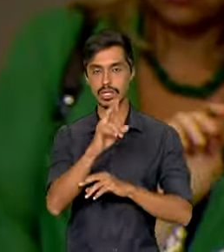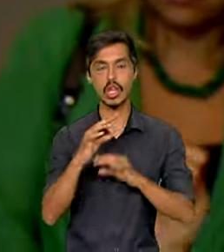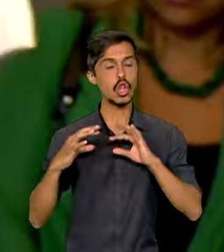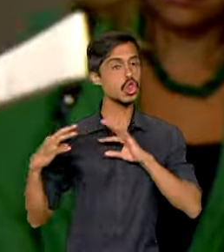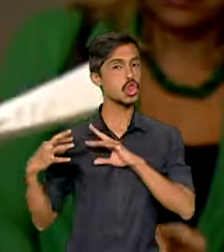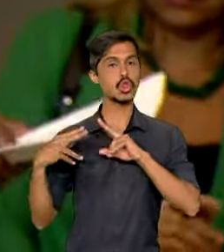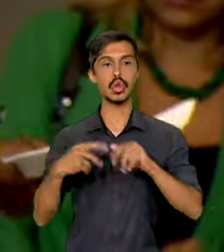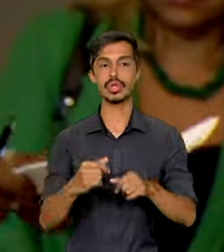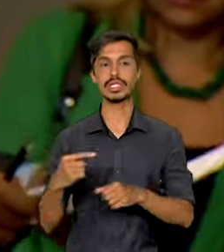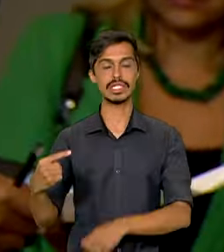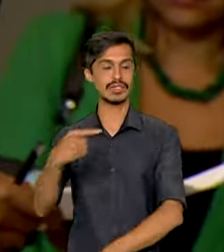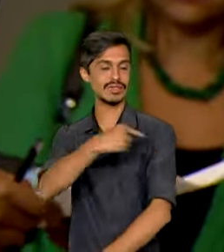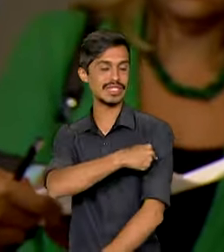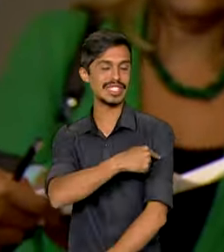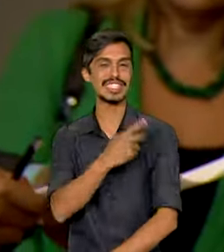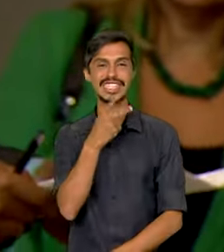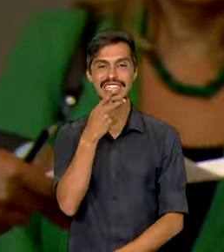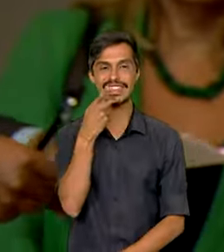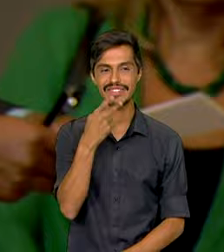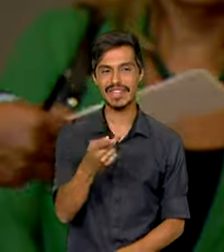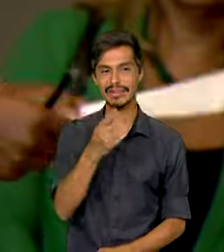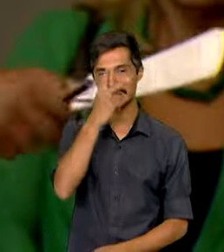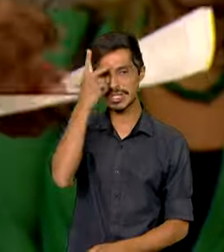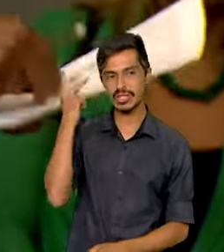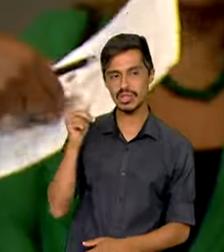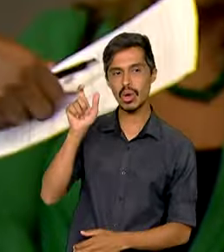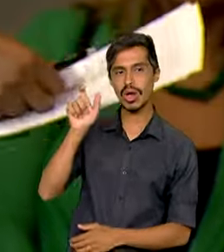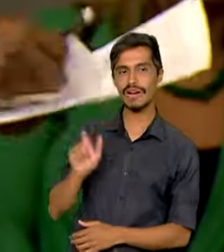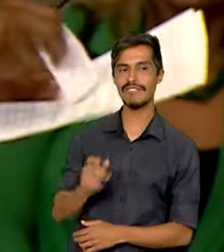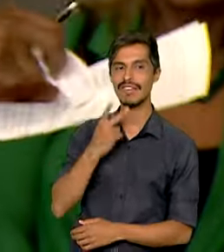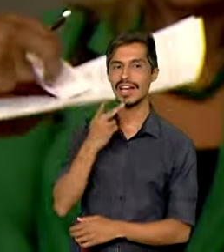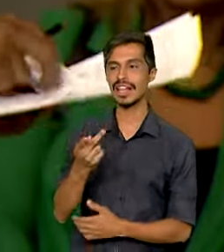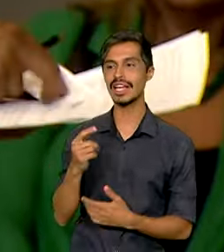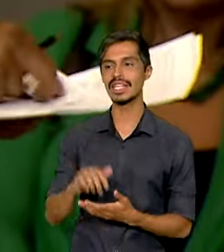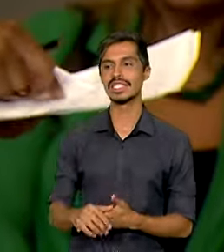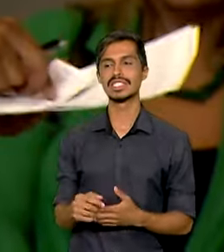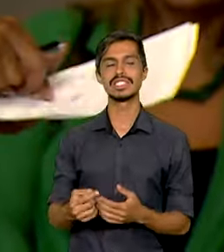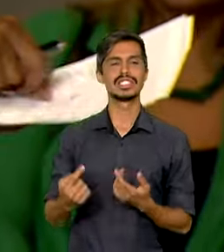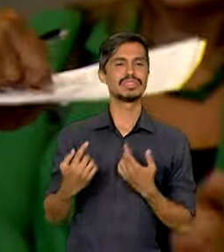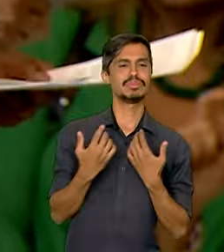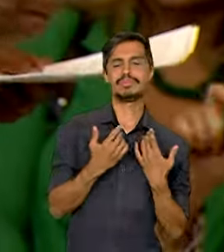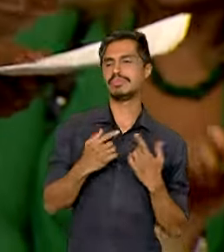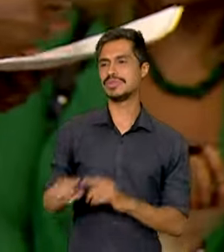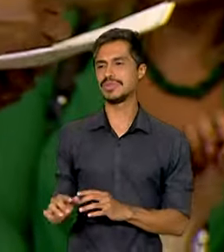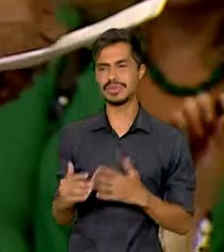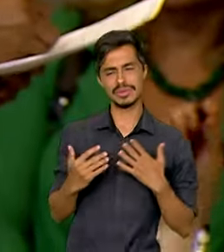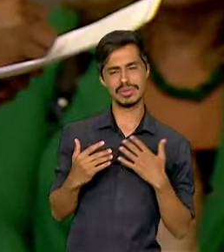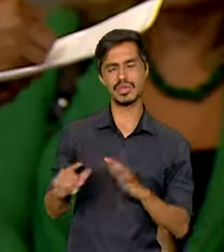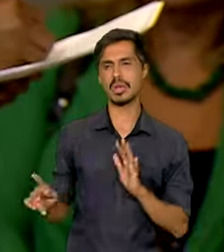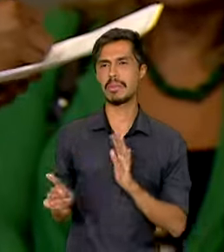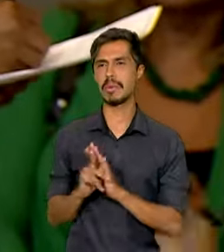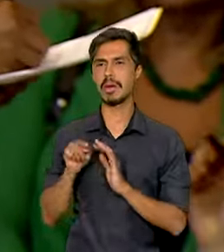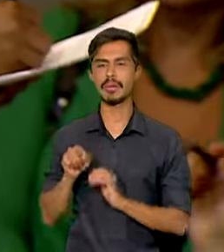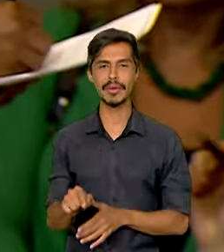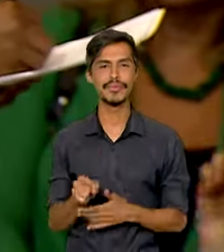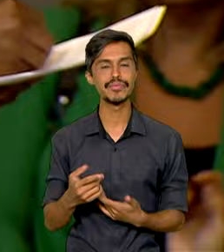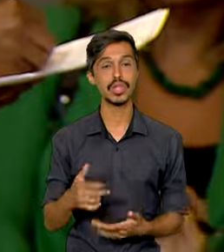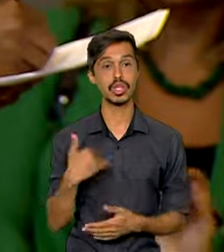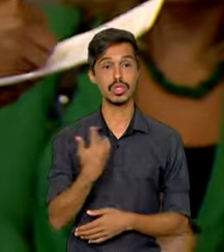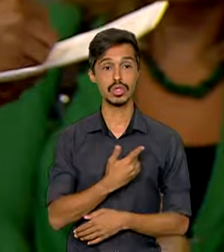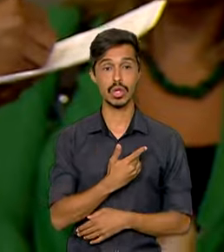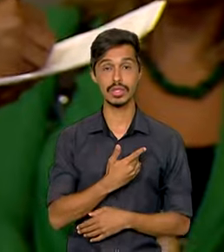um impacto do negacionismo da ciência, sofrem um impacto da desinformação. Quando nós